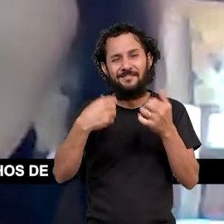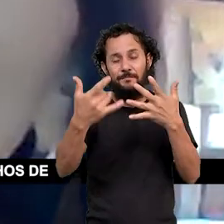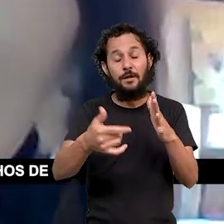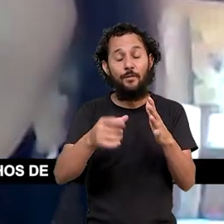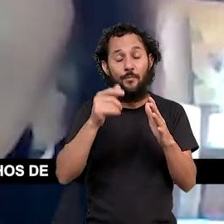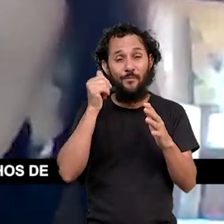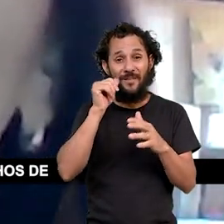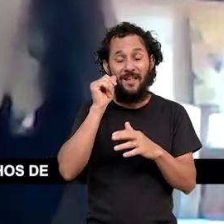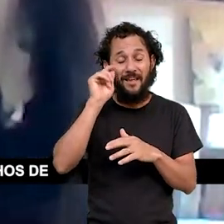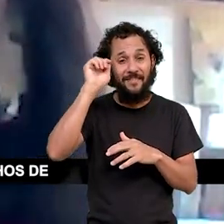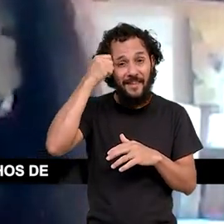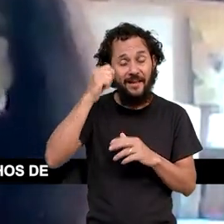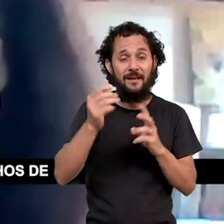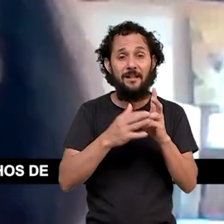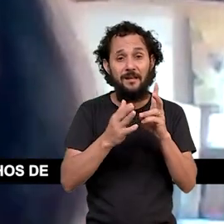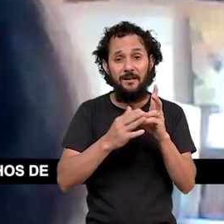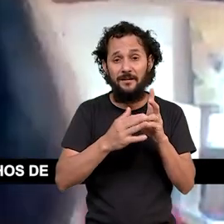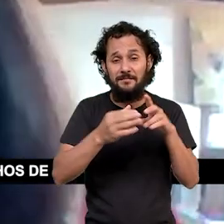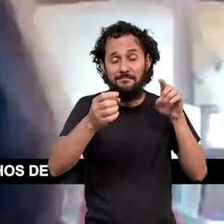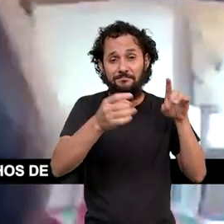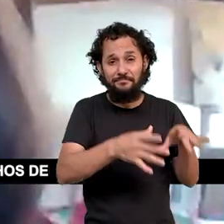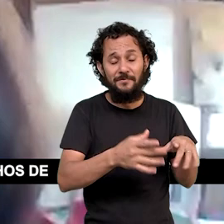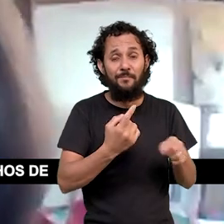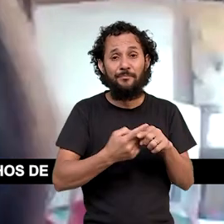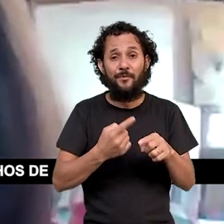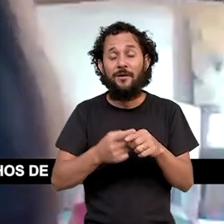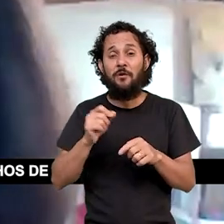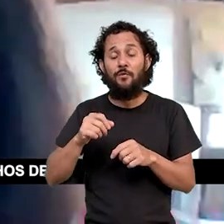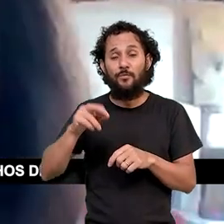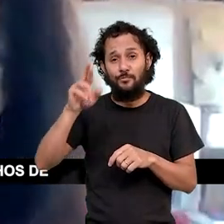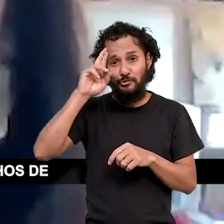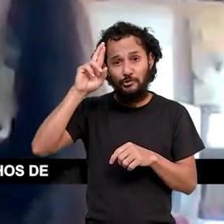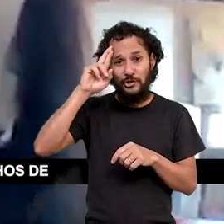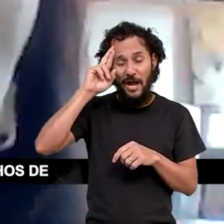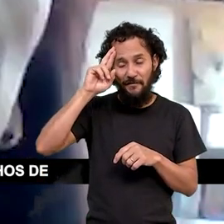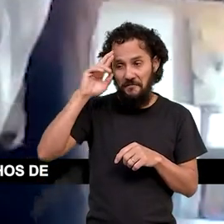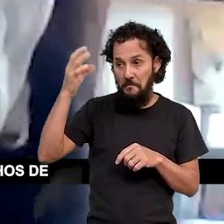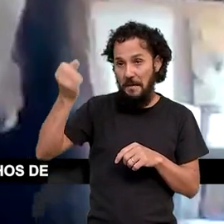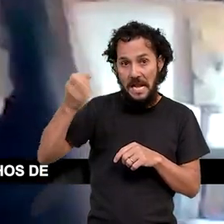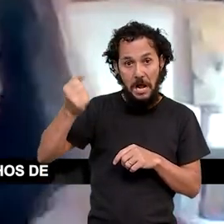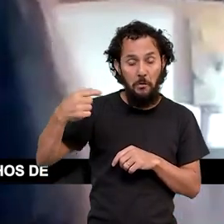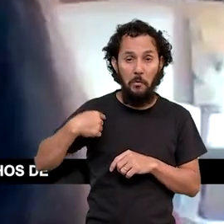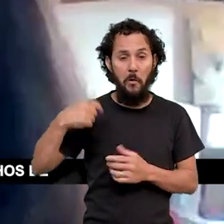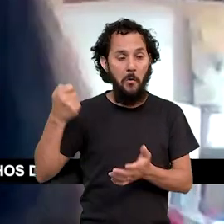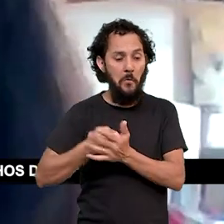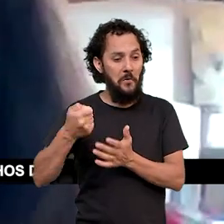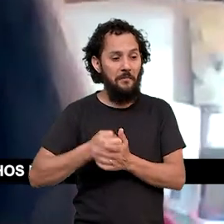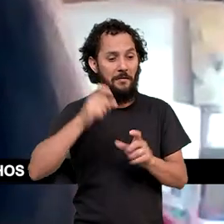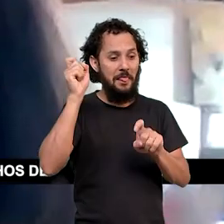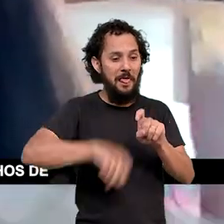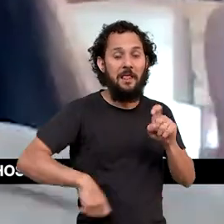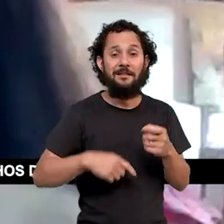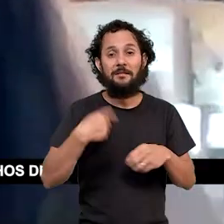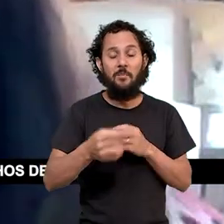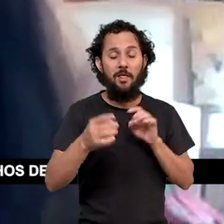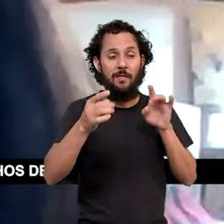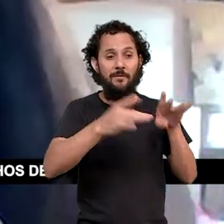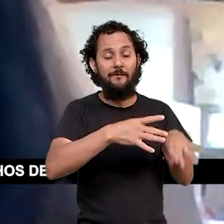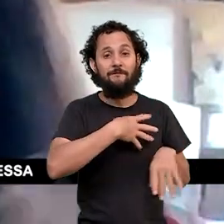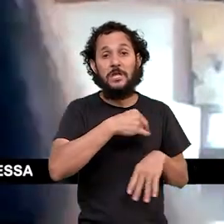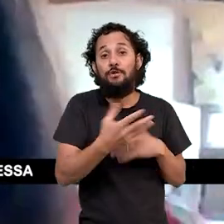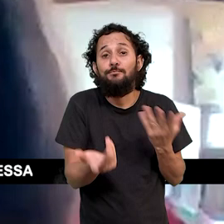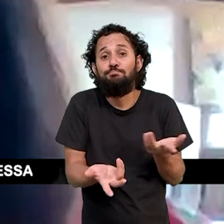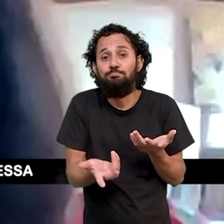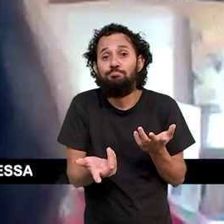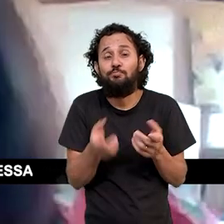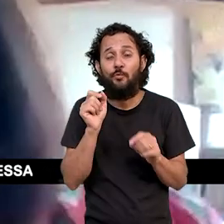vocês, por essas mulheres negras e índias exploradas pelo senhor branco, muitas vezes